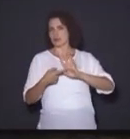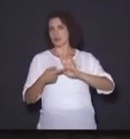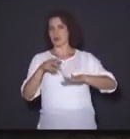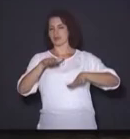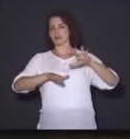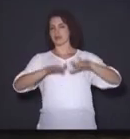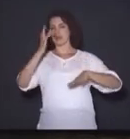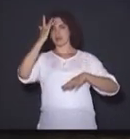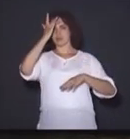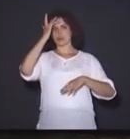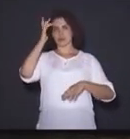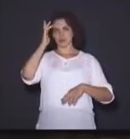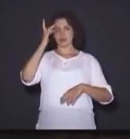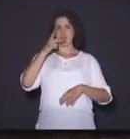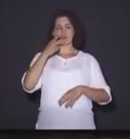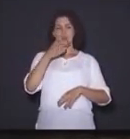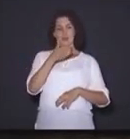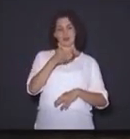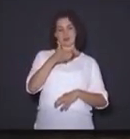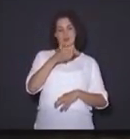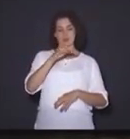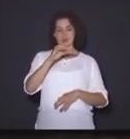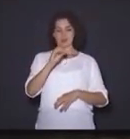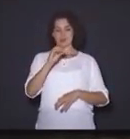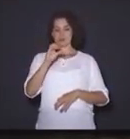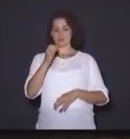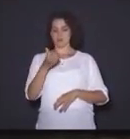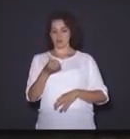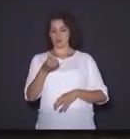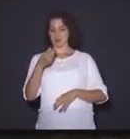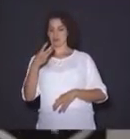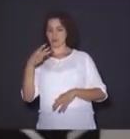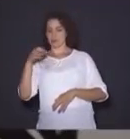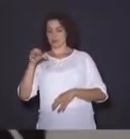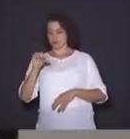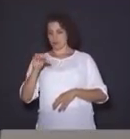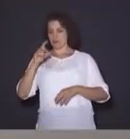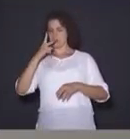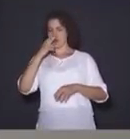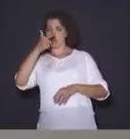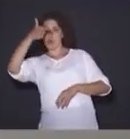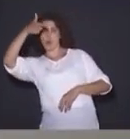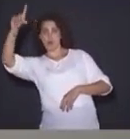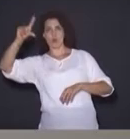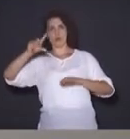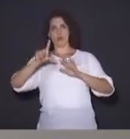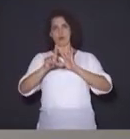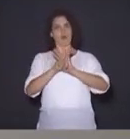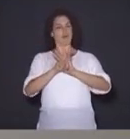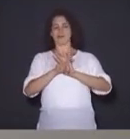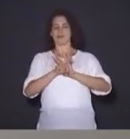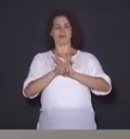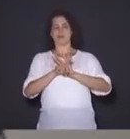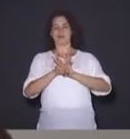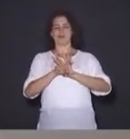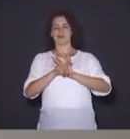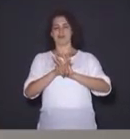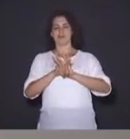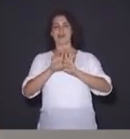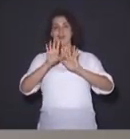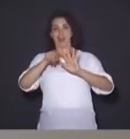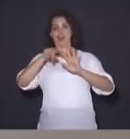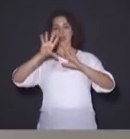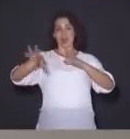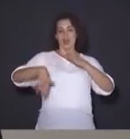tratam a 10 639 como se ela fosse uma lei específica e ela ela tem uma especificidade agora ela é